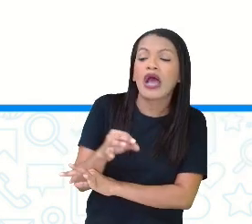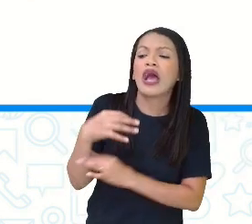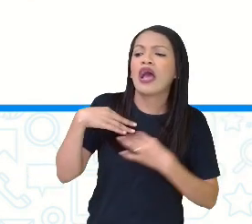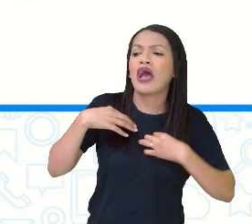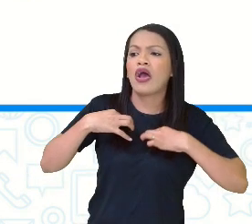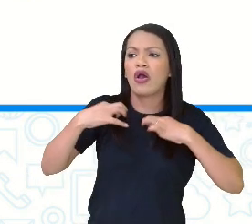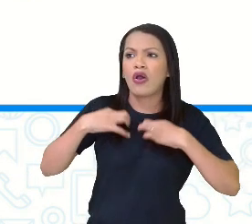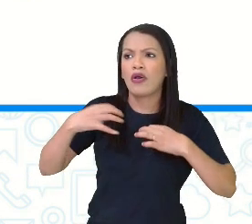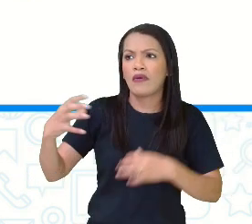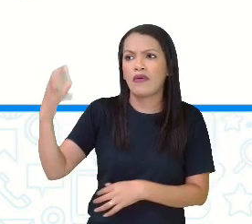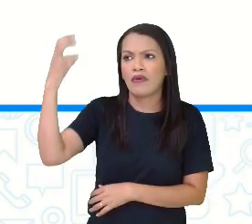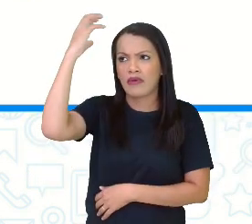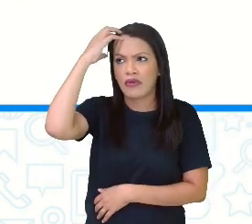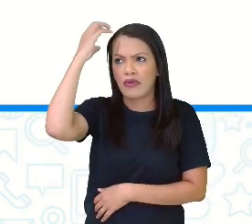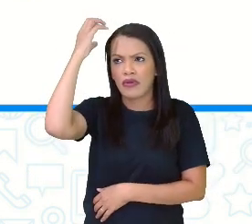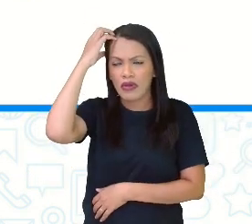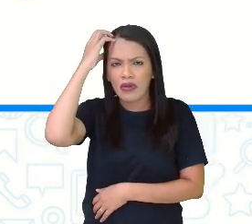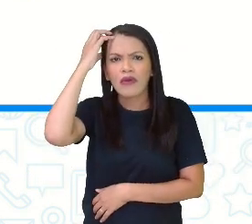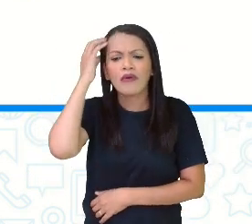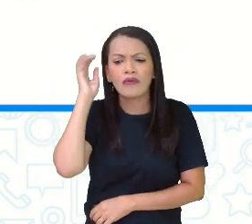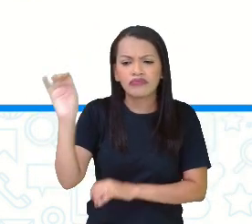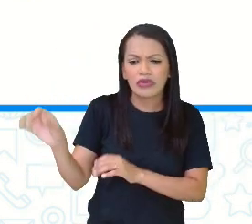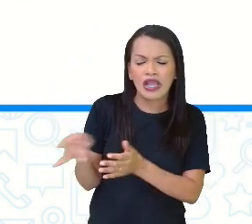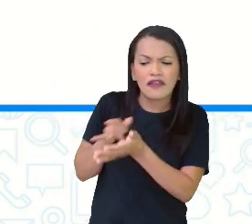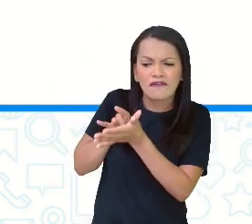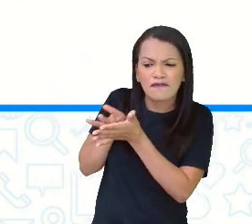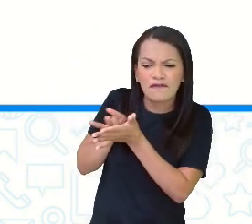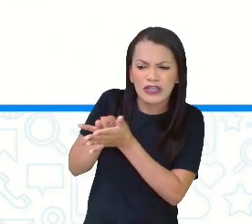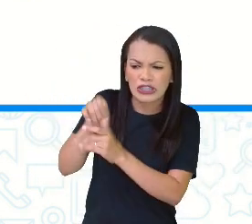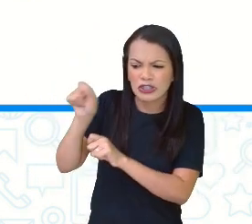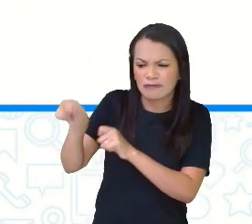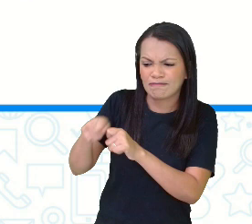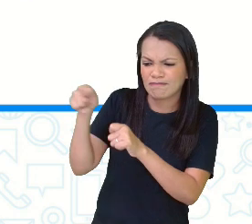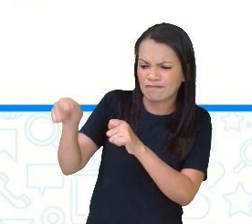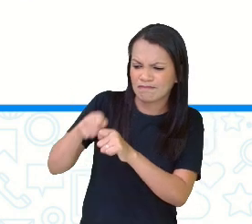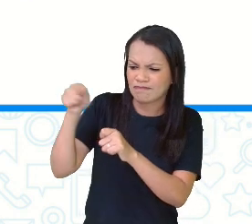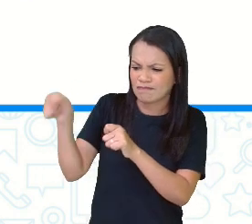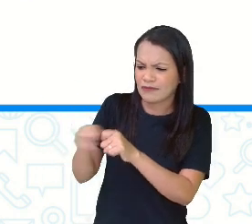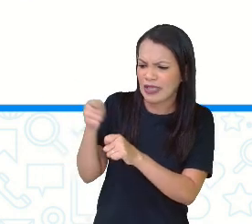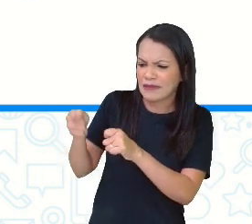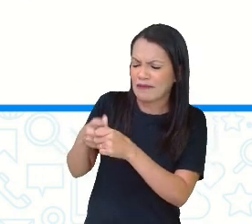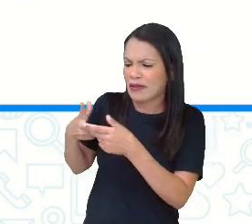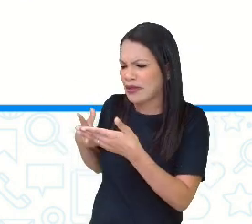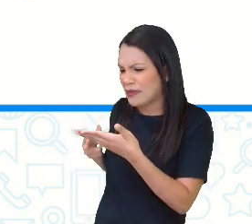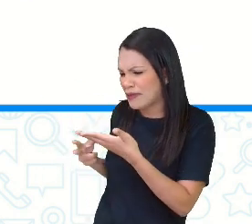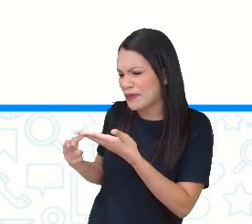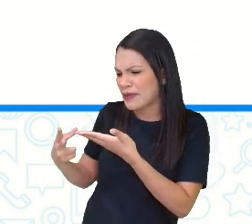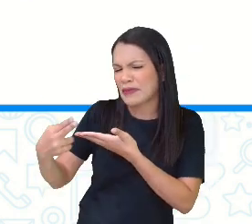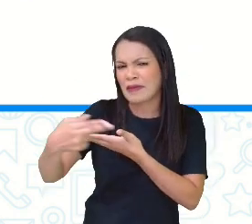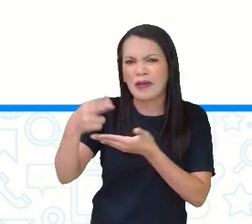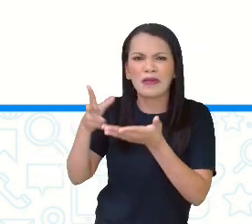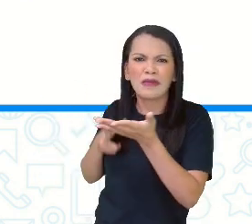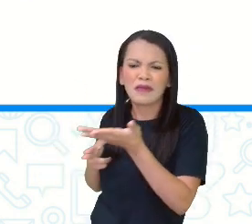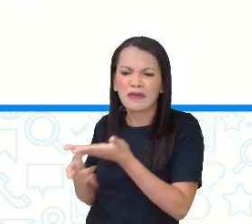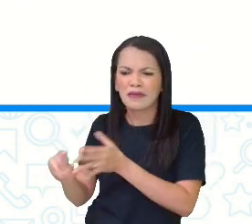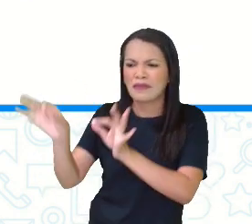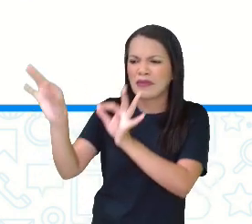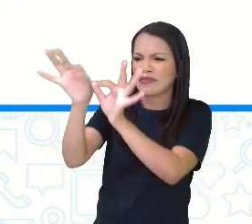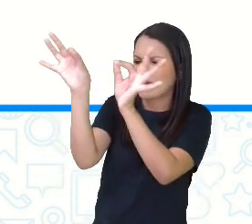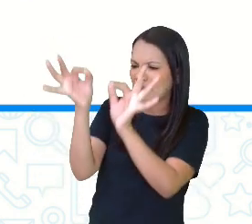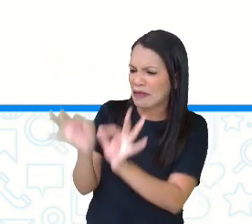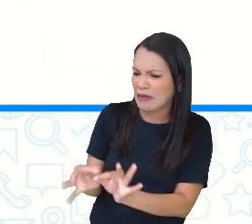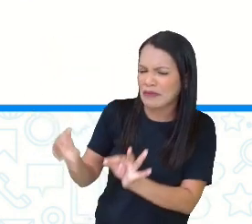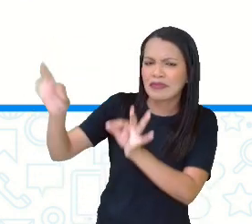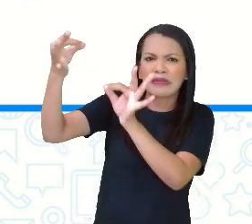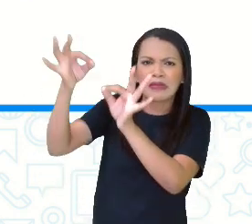trabalhando à luz de 16 velas e fingem tirar a fazenda do tear e cortá-la com enormes tesouras e costurá-la com